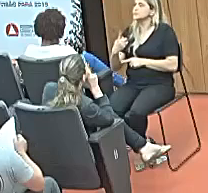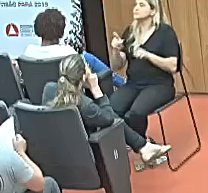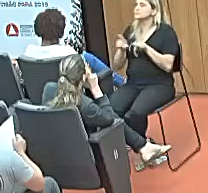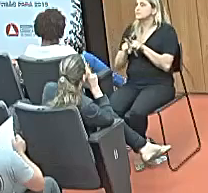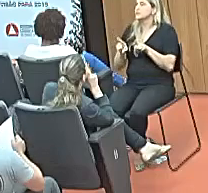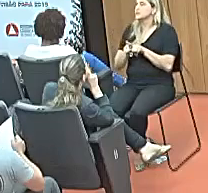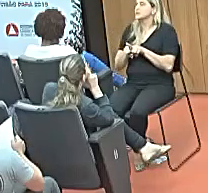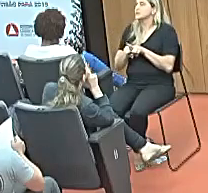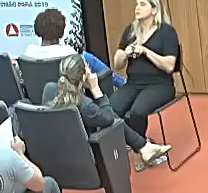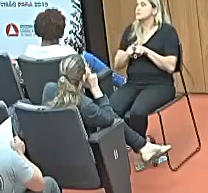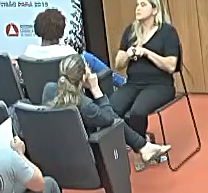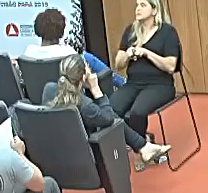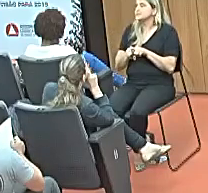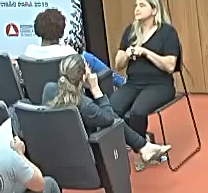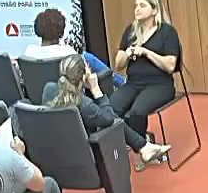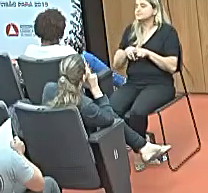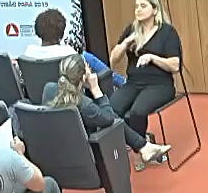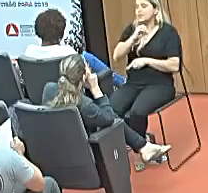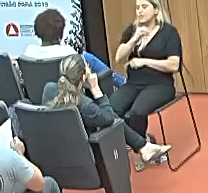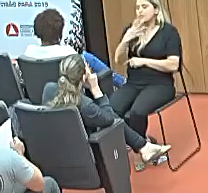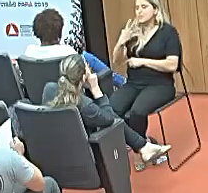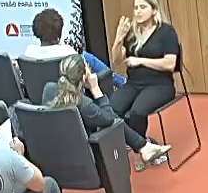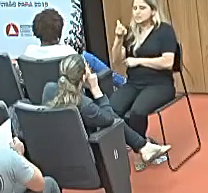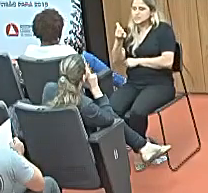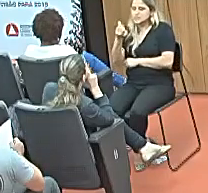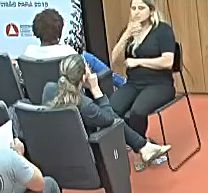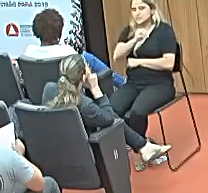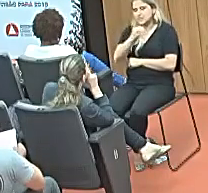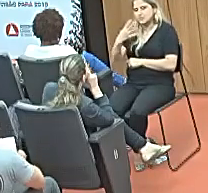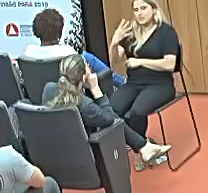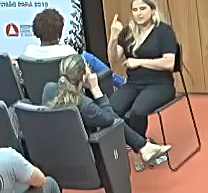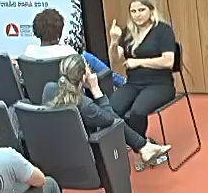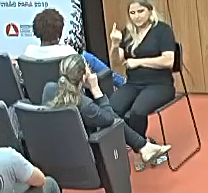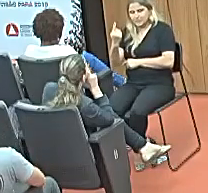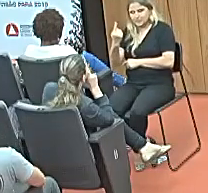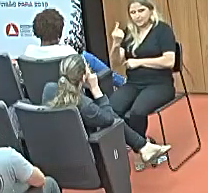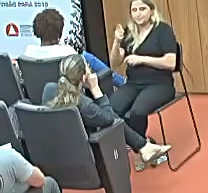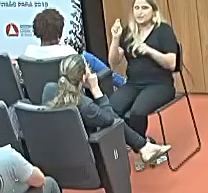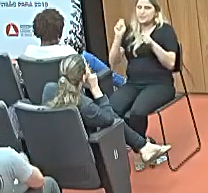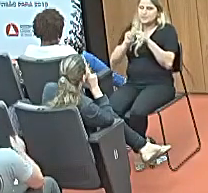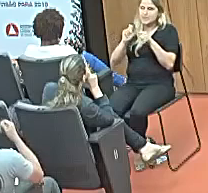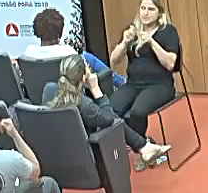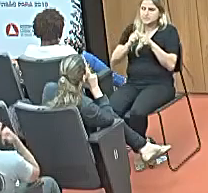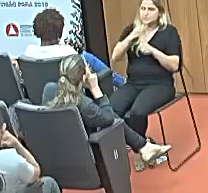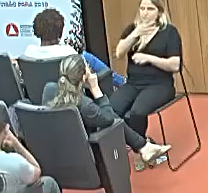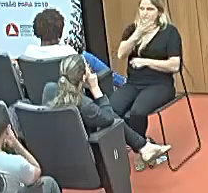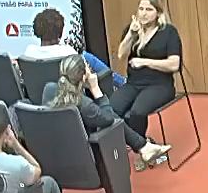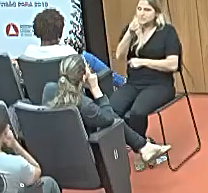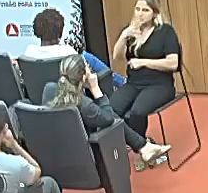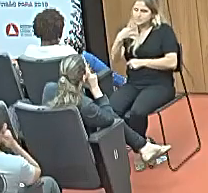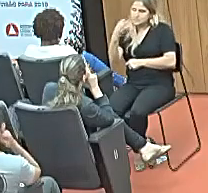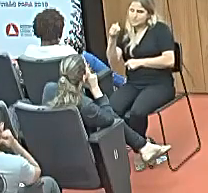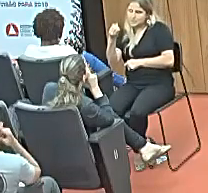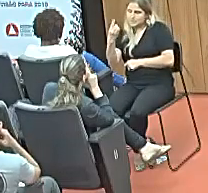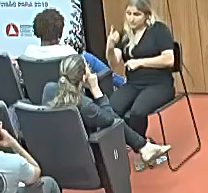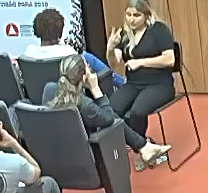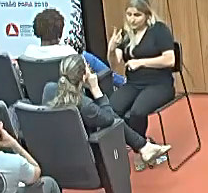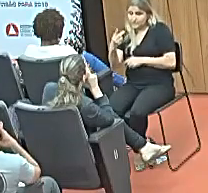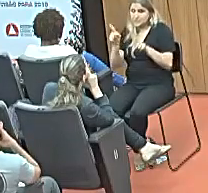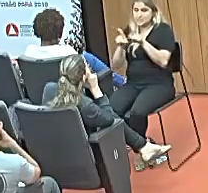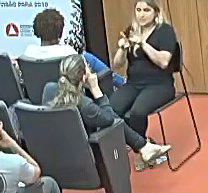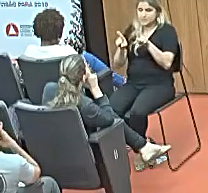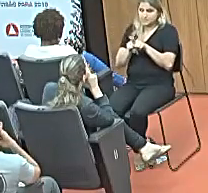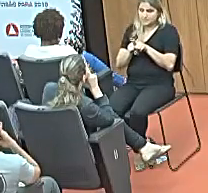restaurar as ações 4641 é ea são 46 42 que tinham sido